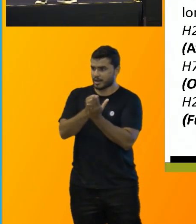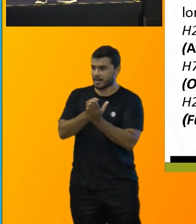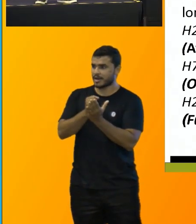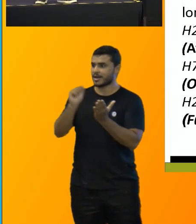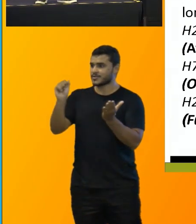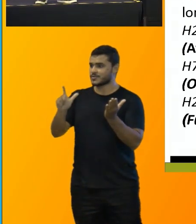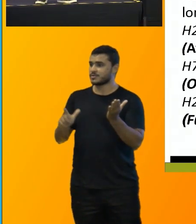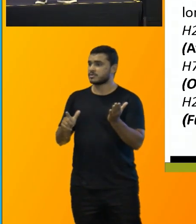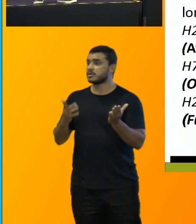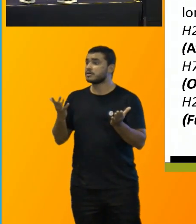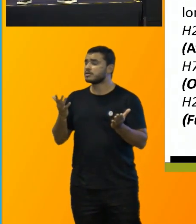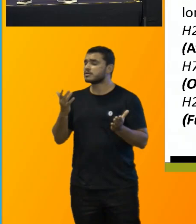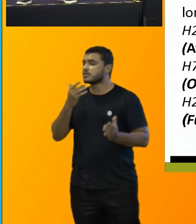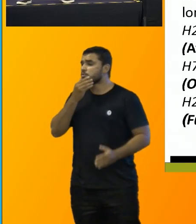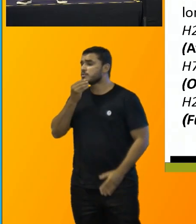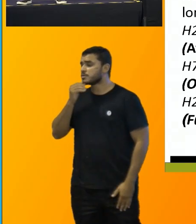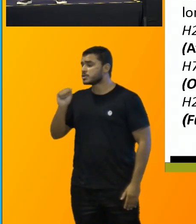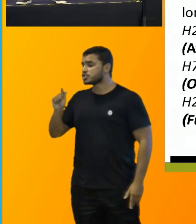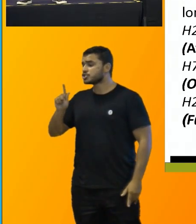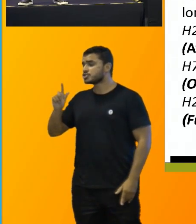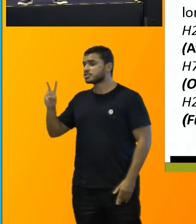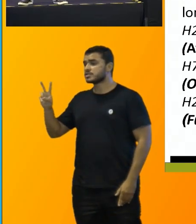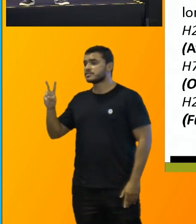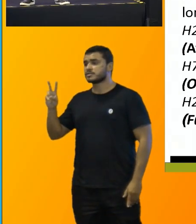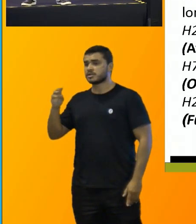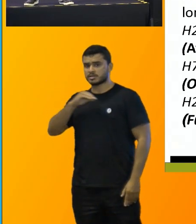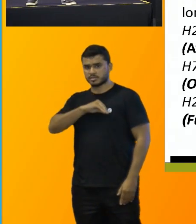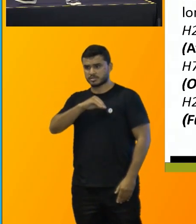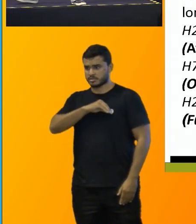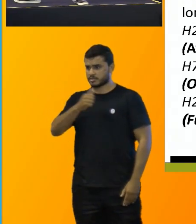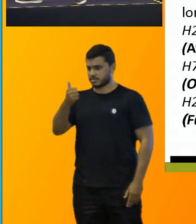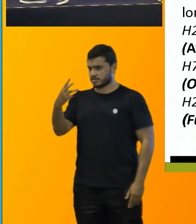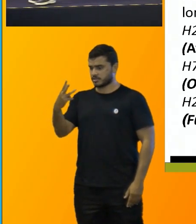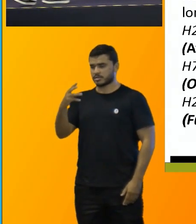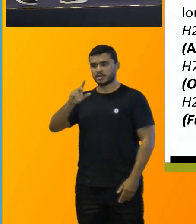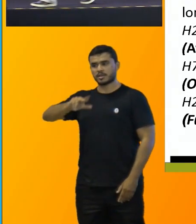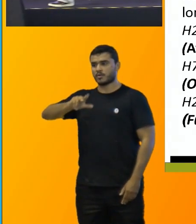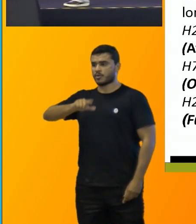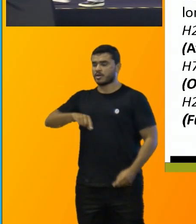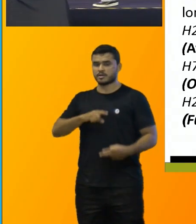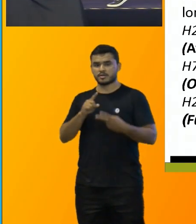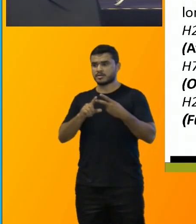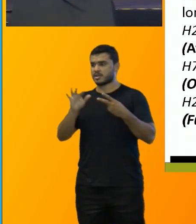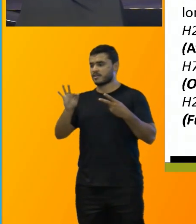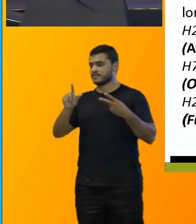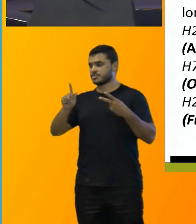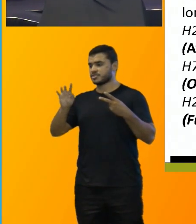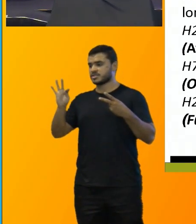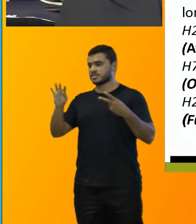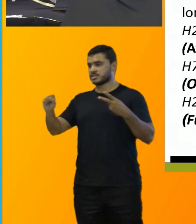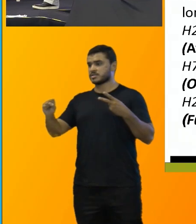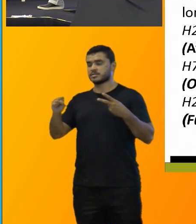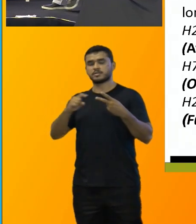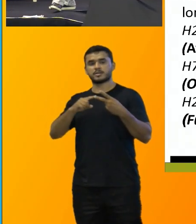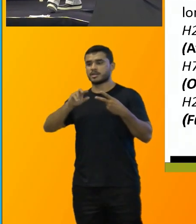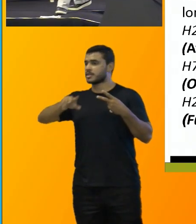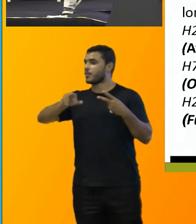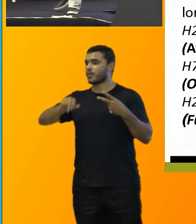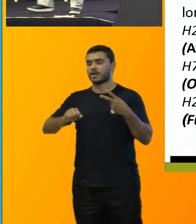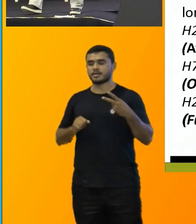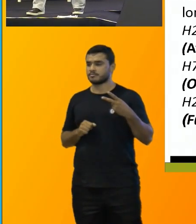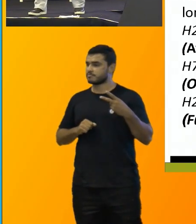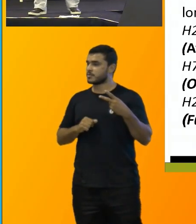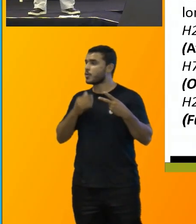morrido. 13º salário não foi Vargas. FGTS, Fundo de Garantia por Tempo de Serviço, não foi